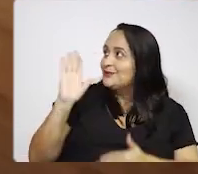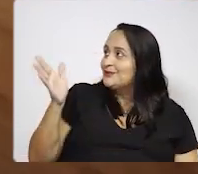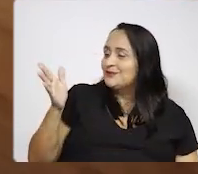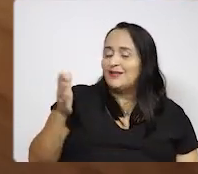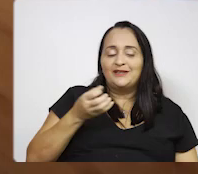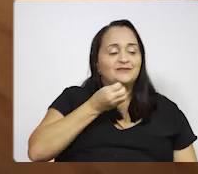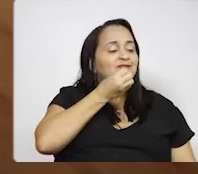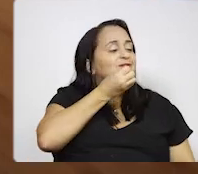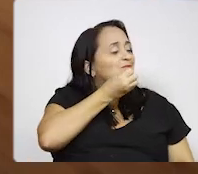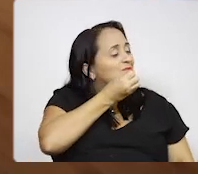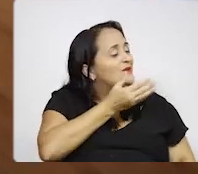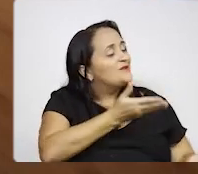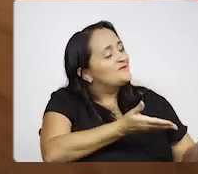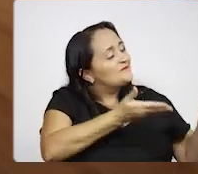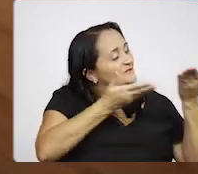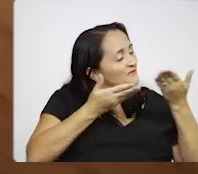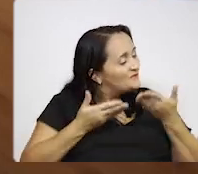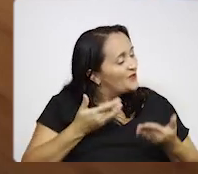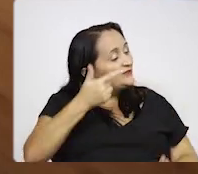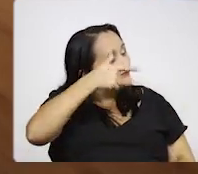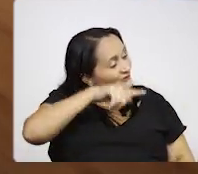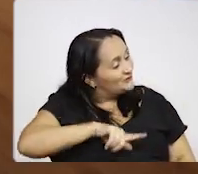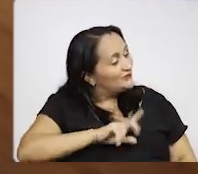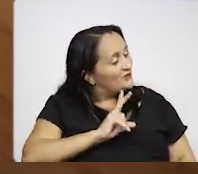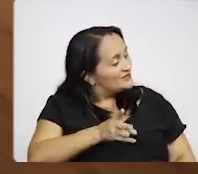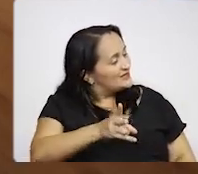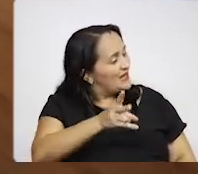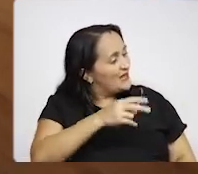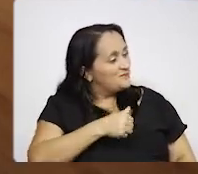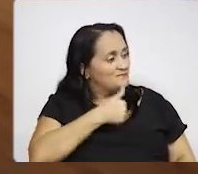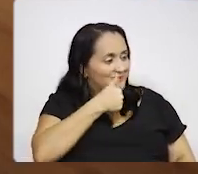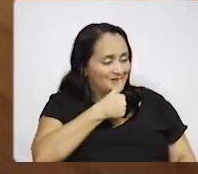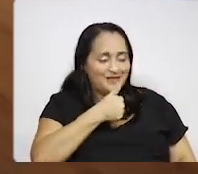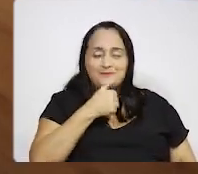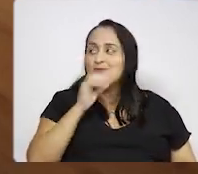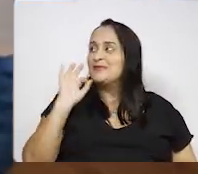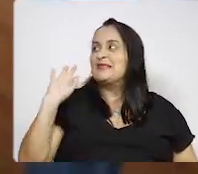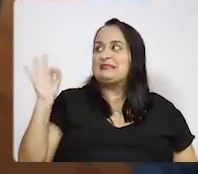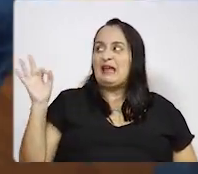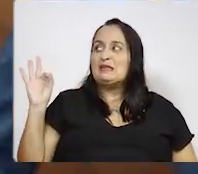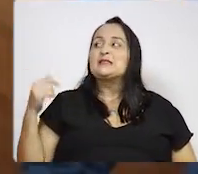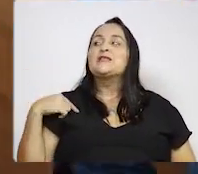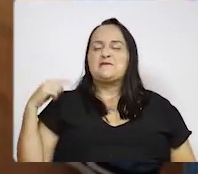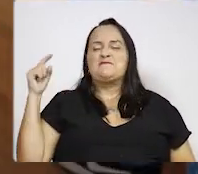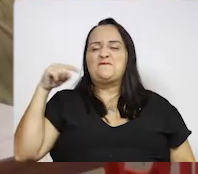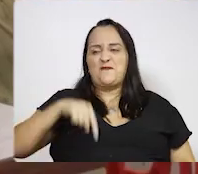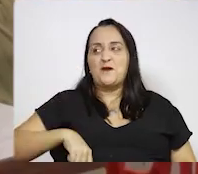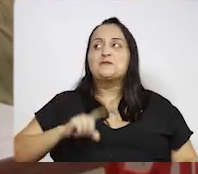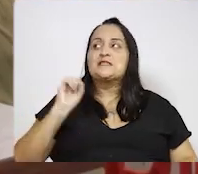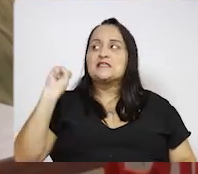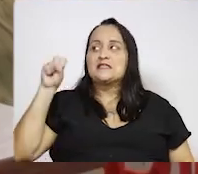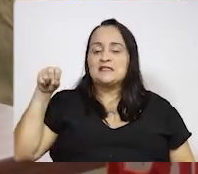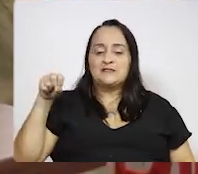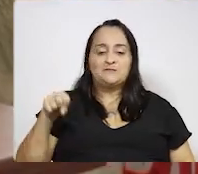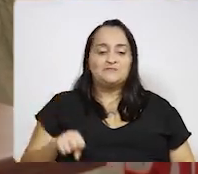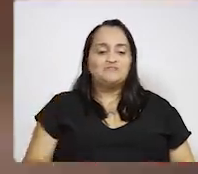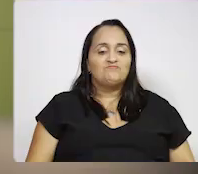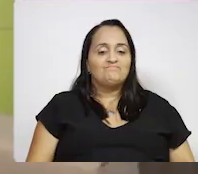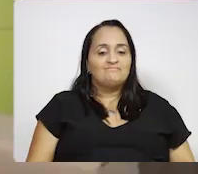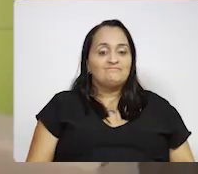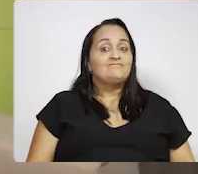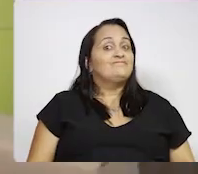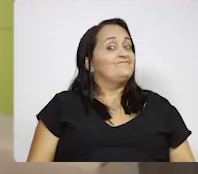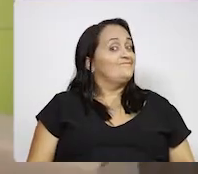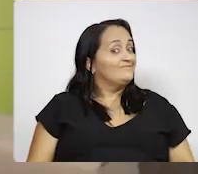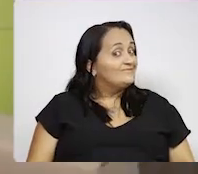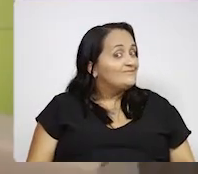sempre. Obrigada. Ah, com certeza voltaremos, hein? E aí, vamos? Vamos? Vamos.